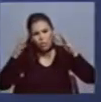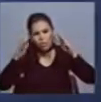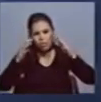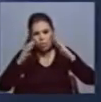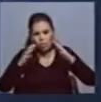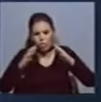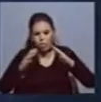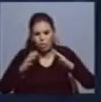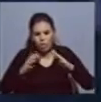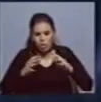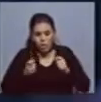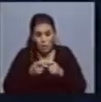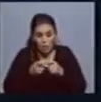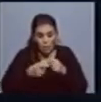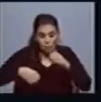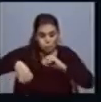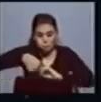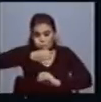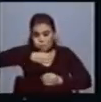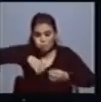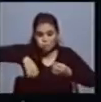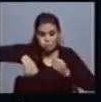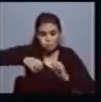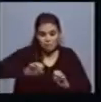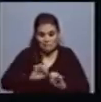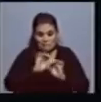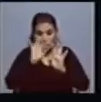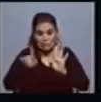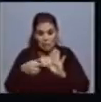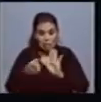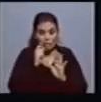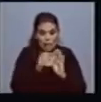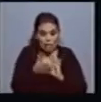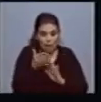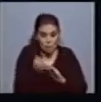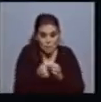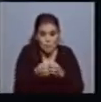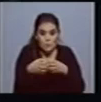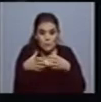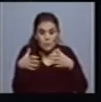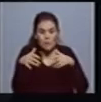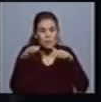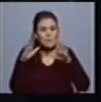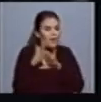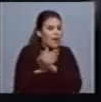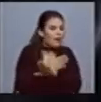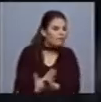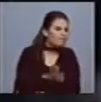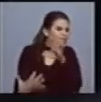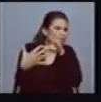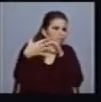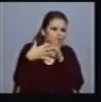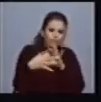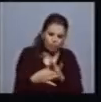vez mais próximas das outras. E, obviamente, que isso depois vai acelerando ao longo do tempo. Mas, antes da fusão, elas